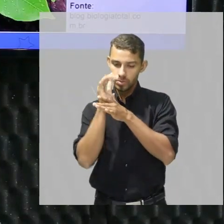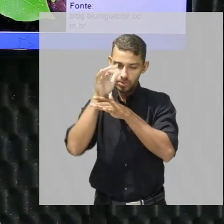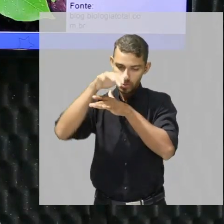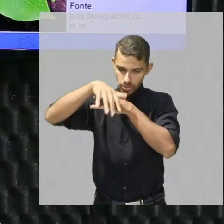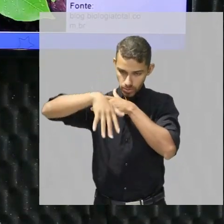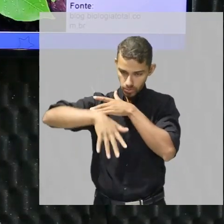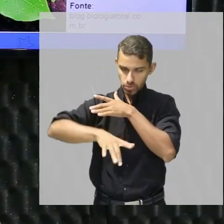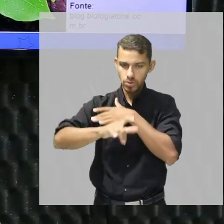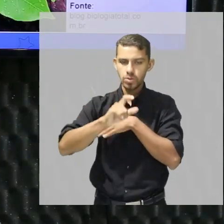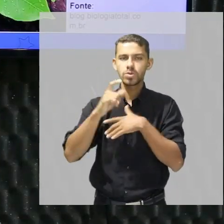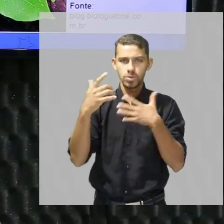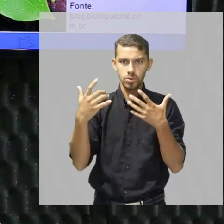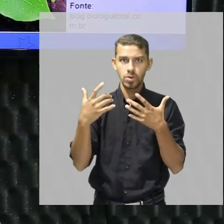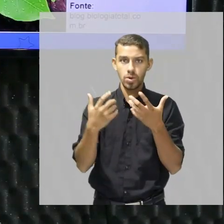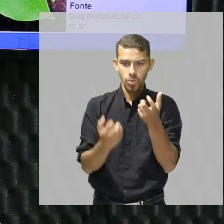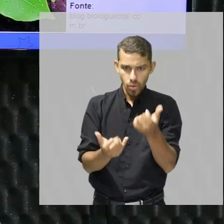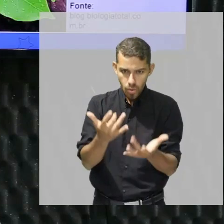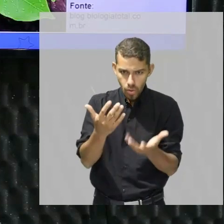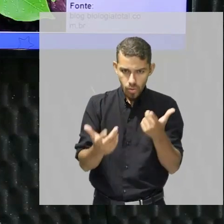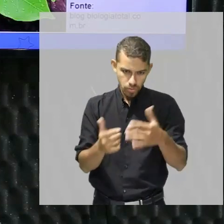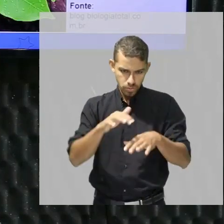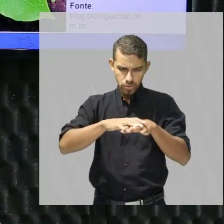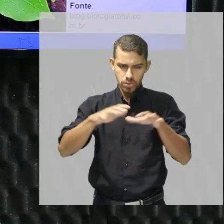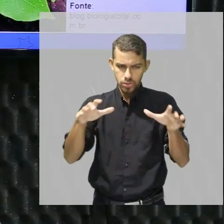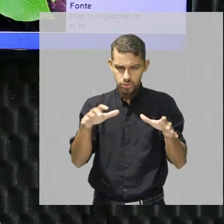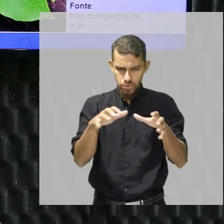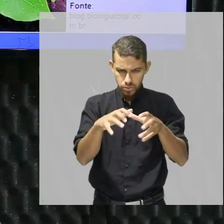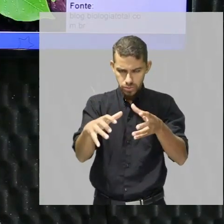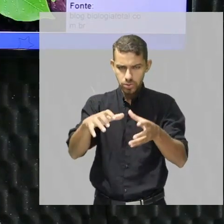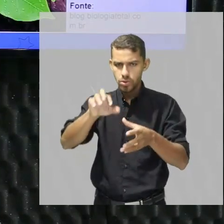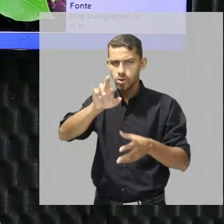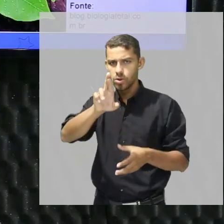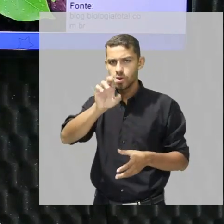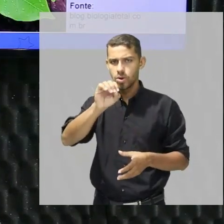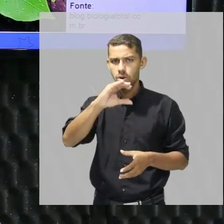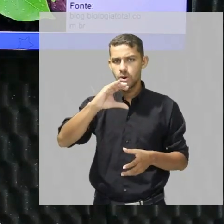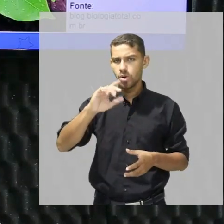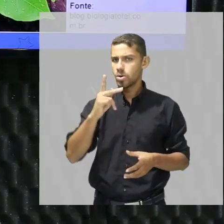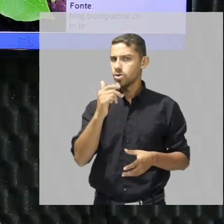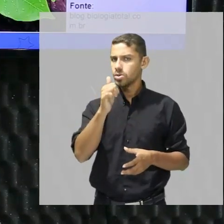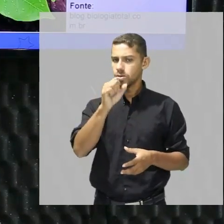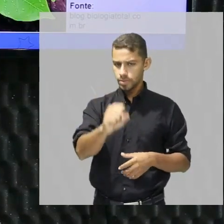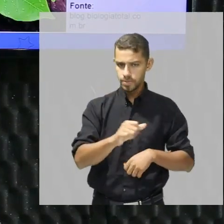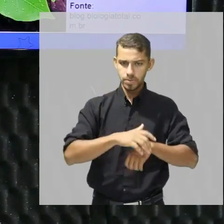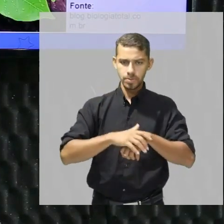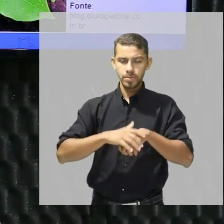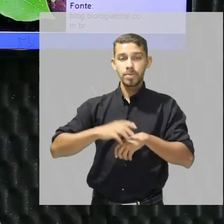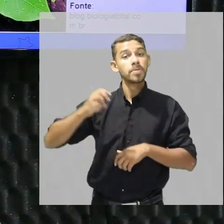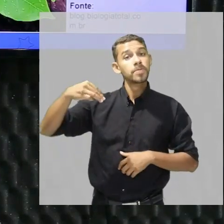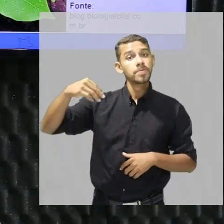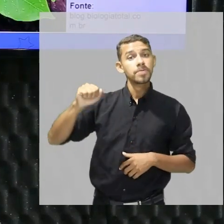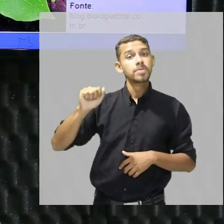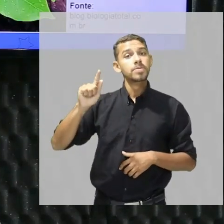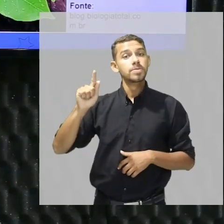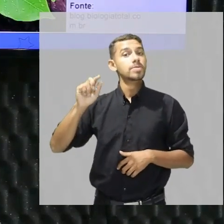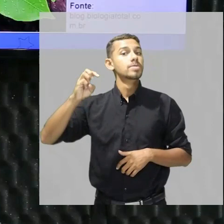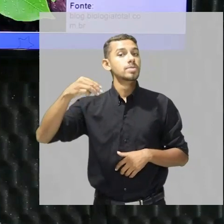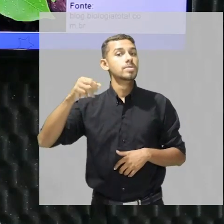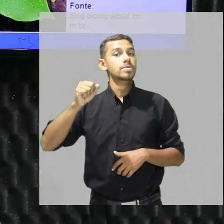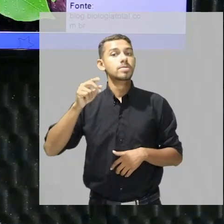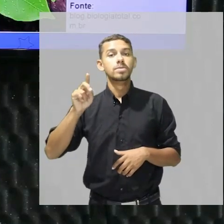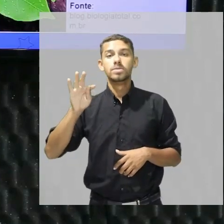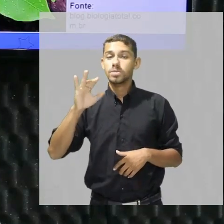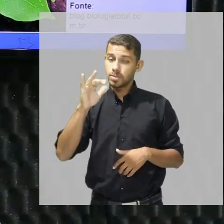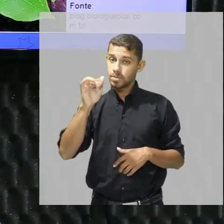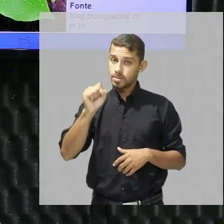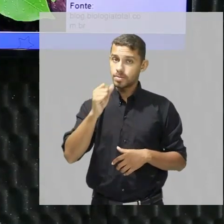sofrer o resfriamento e aí vai começar a formar rochas magmáticas, né? Essas rochas, elas vão